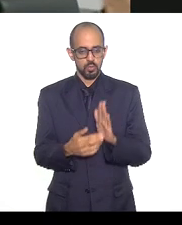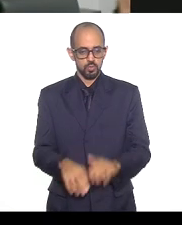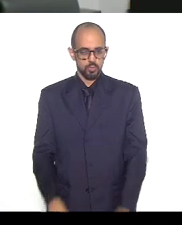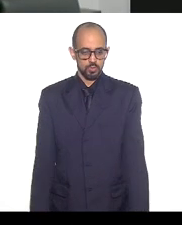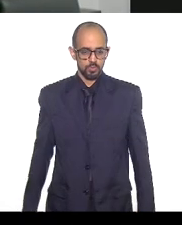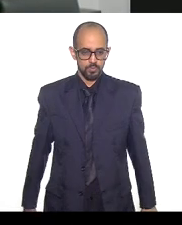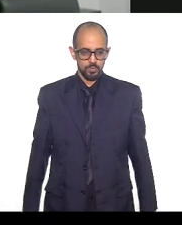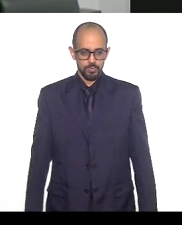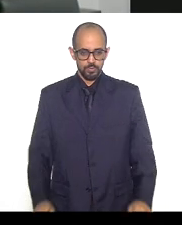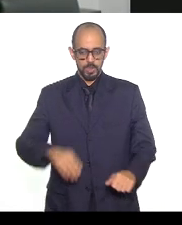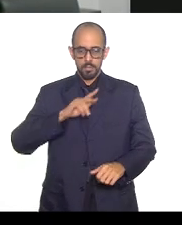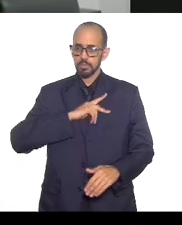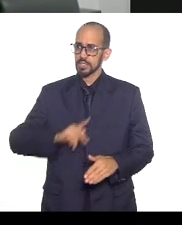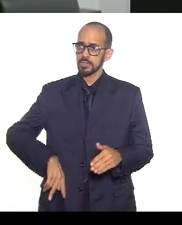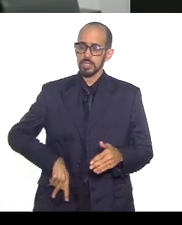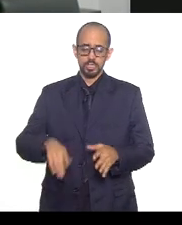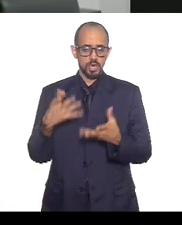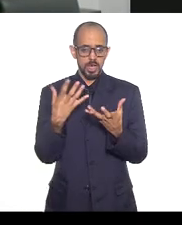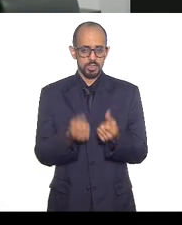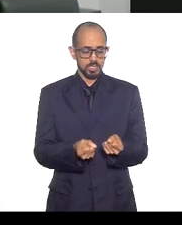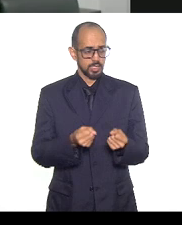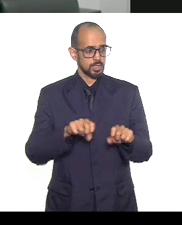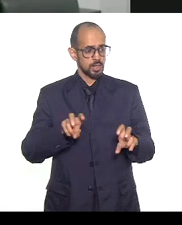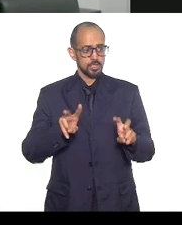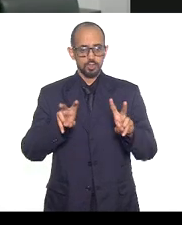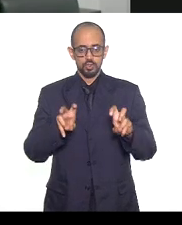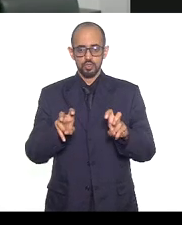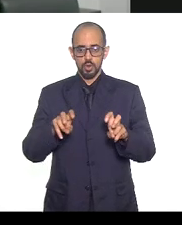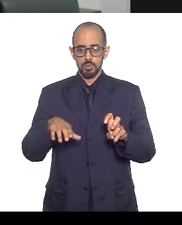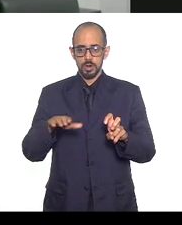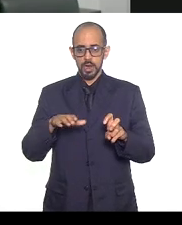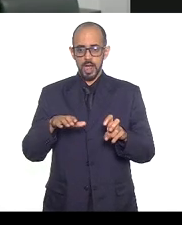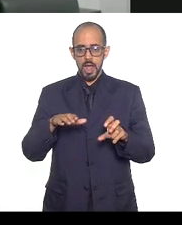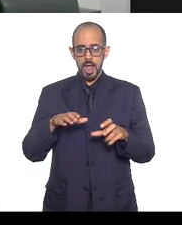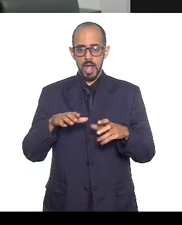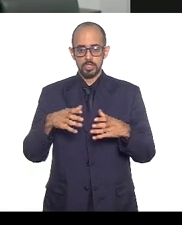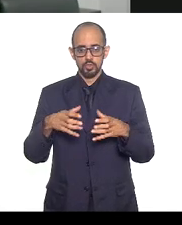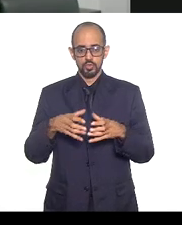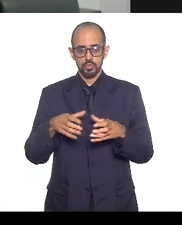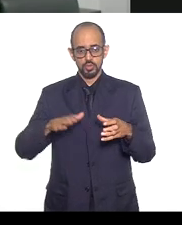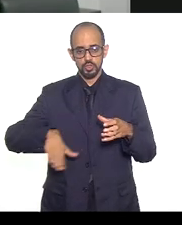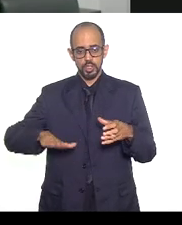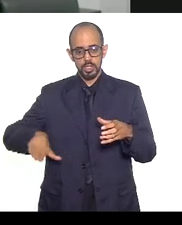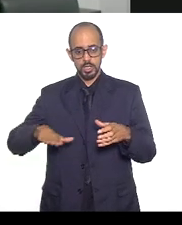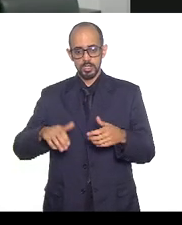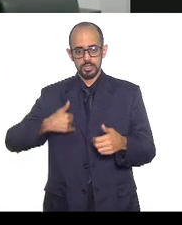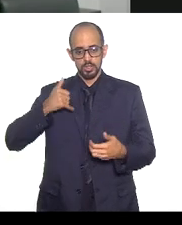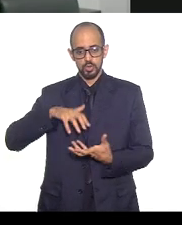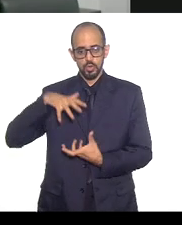A presidência defere o pedido de Vossa Excelência. Pela Comissão de Assuntos da Criança, Adolescente e do Idoso, deputada Rosane Félix.